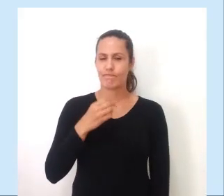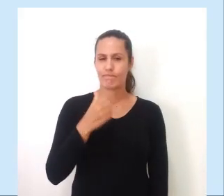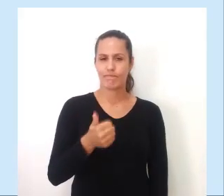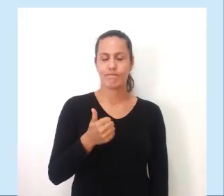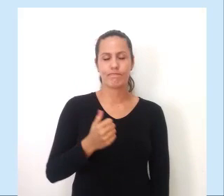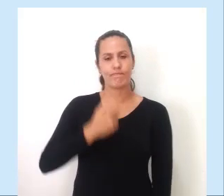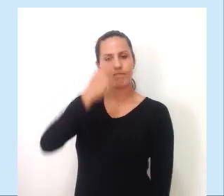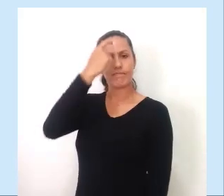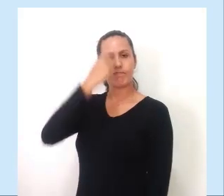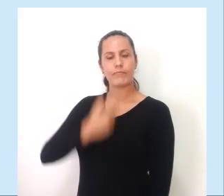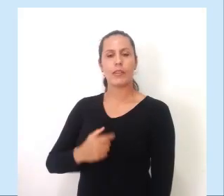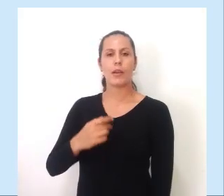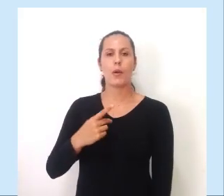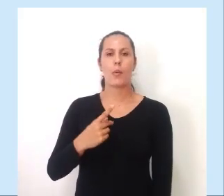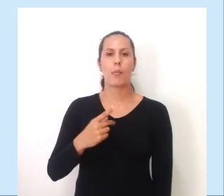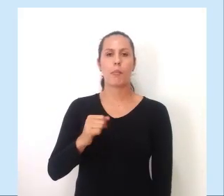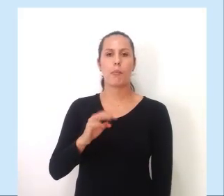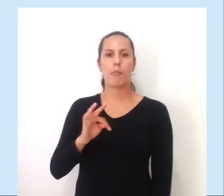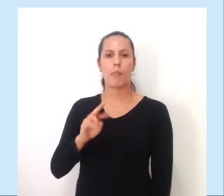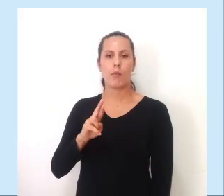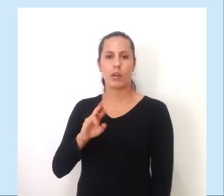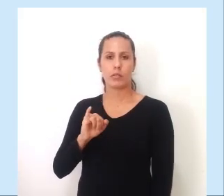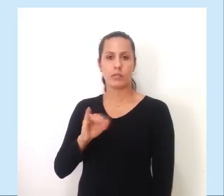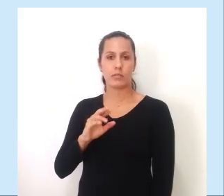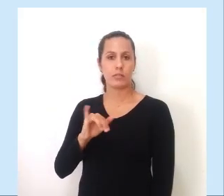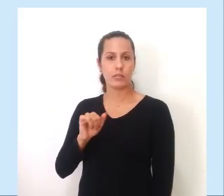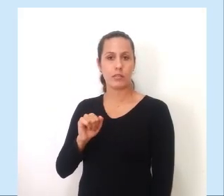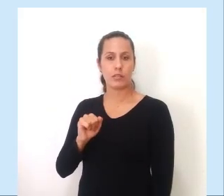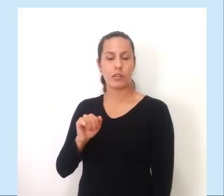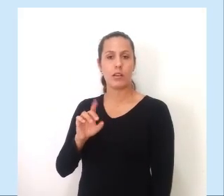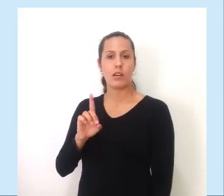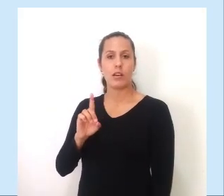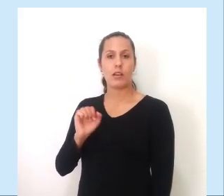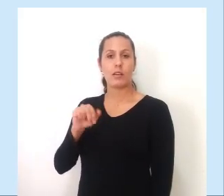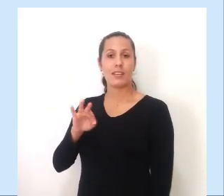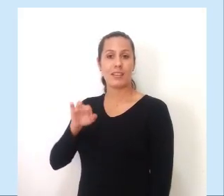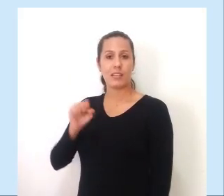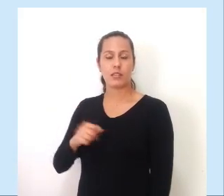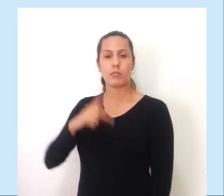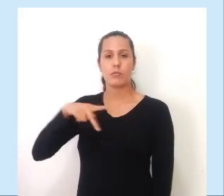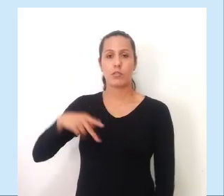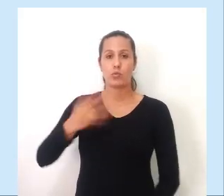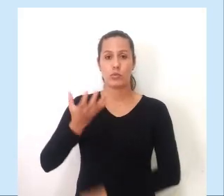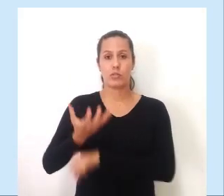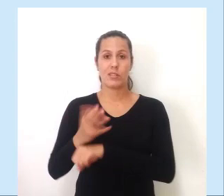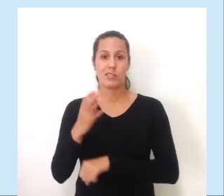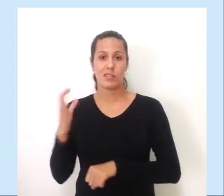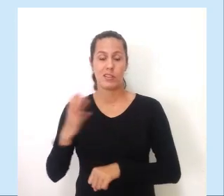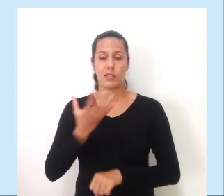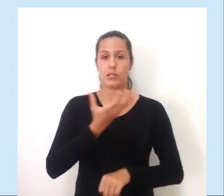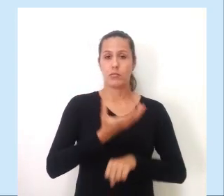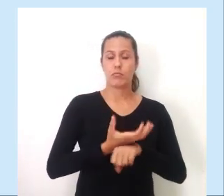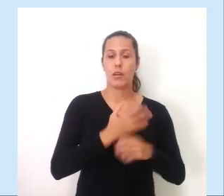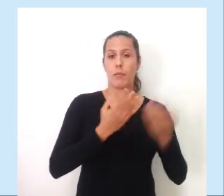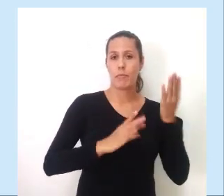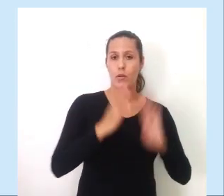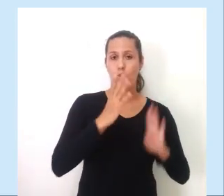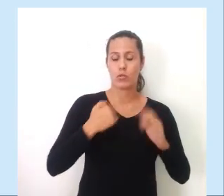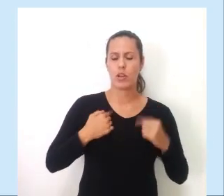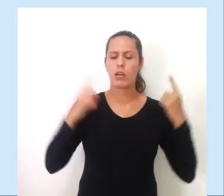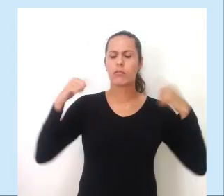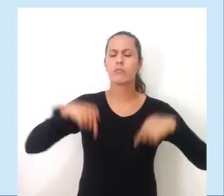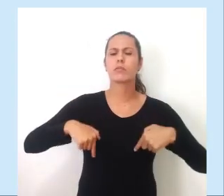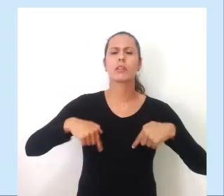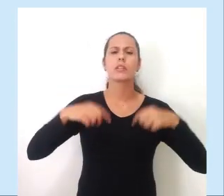Olá, tudo bem? Eu sou Patrícia Dantas, professora de Ciências e Biologia. Estou aqui hoje no EducaPE